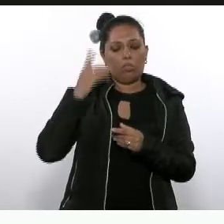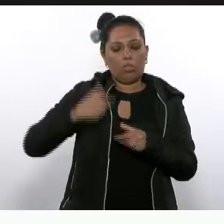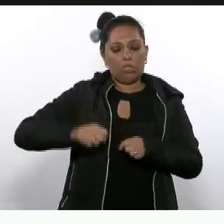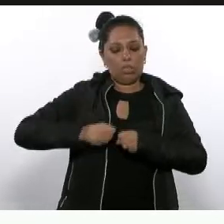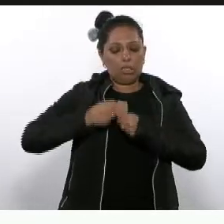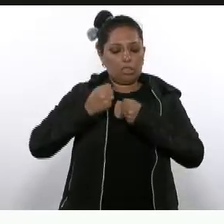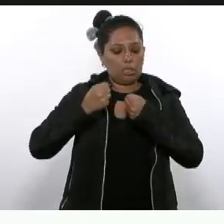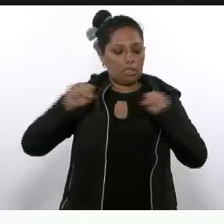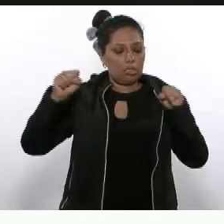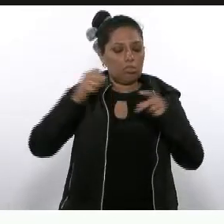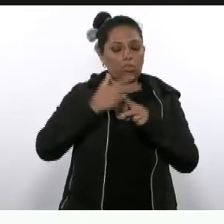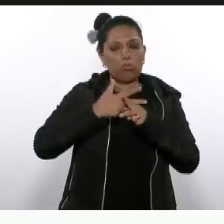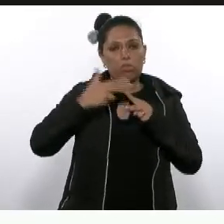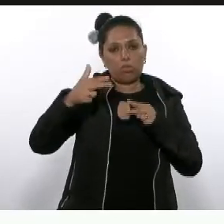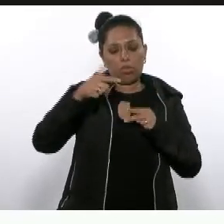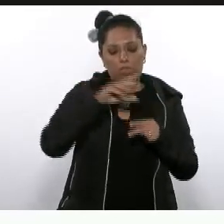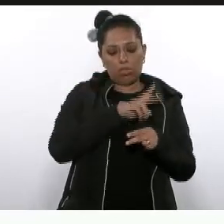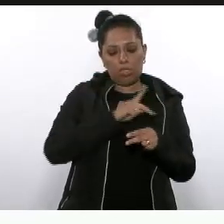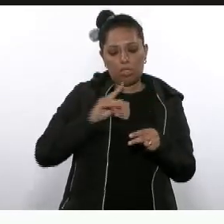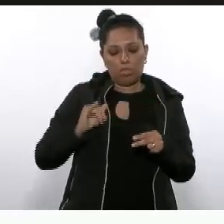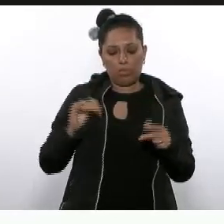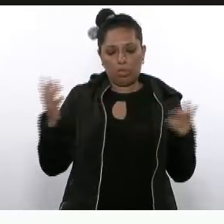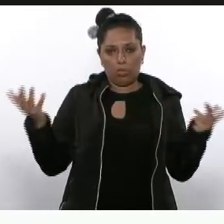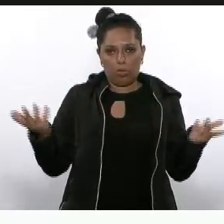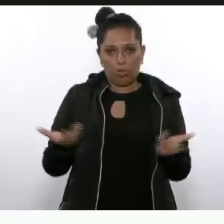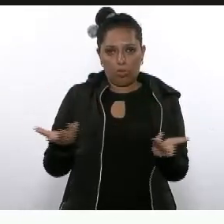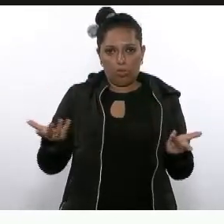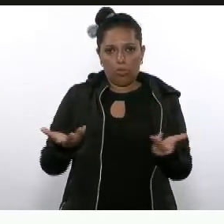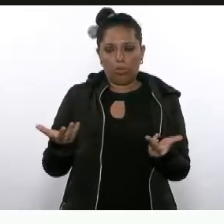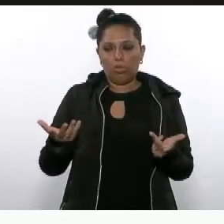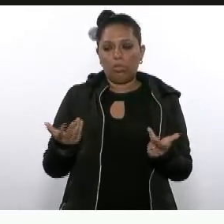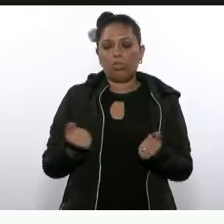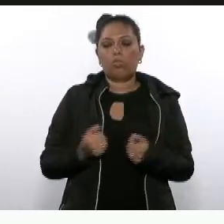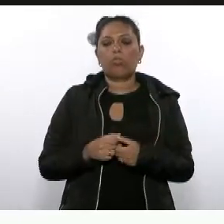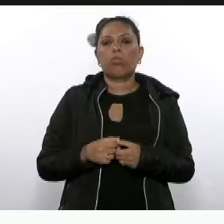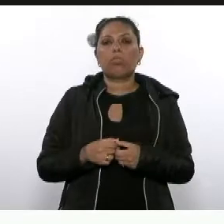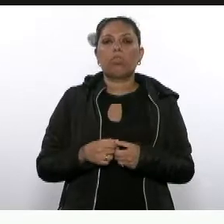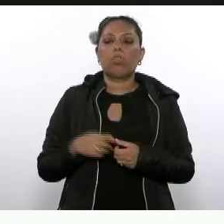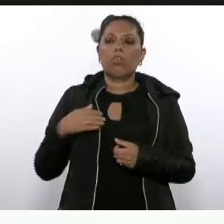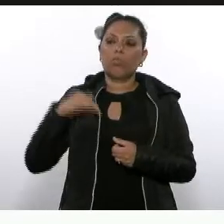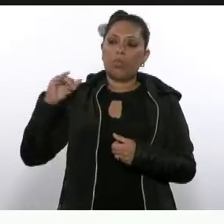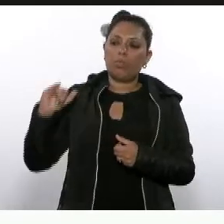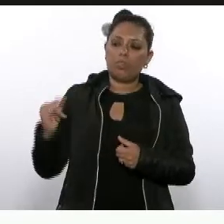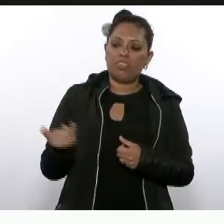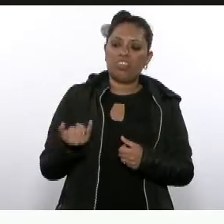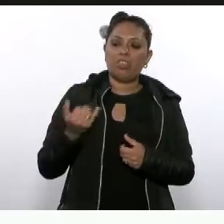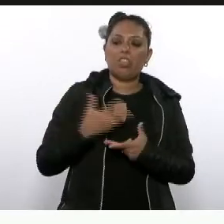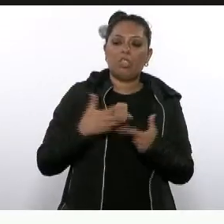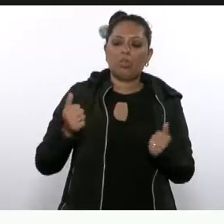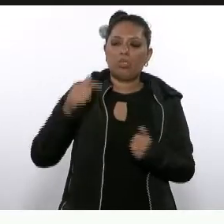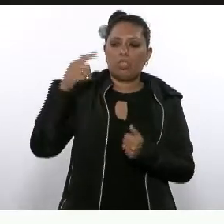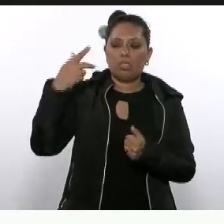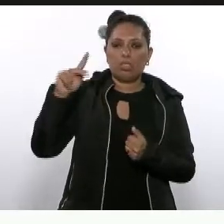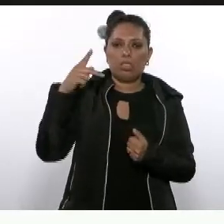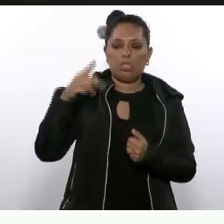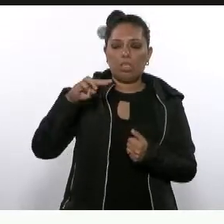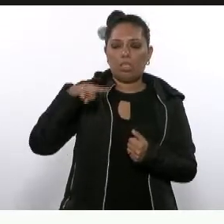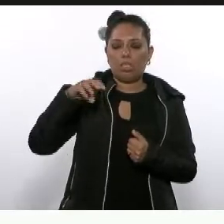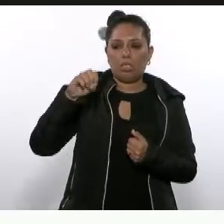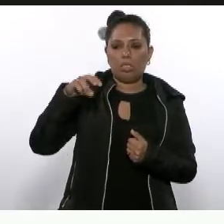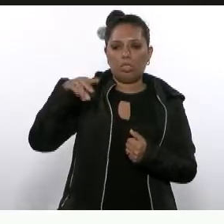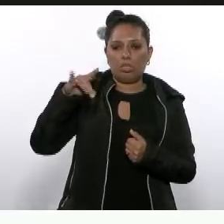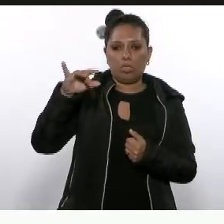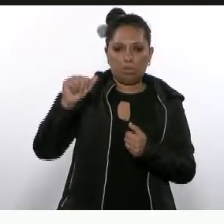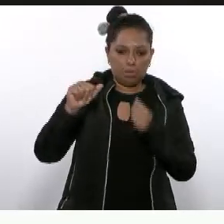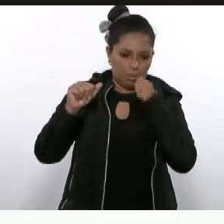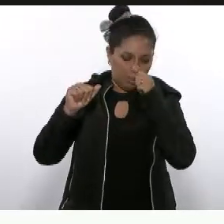dessa CPI, e nesse momento que eu vou me assenhorar aqui da fala da deputada Mônica Francisco, que realmente eu quase fui